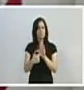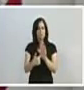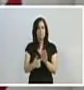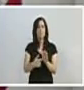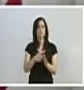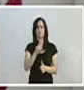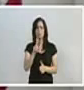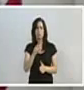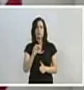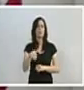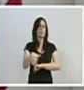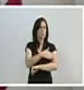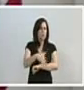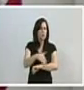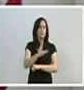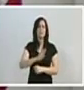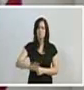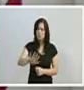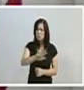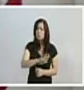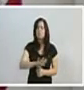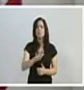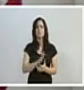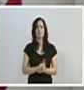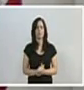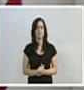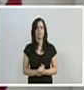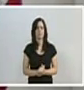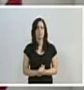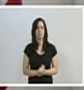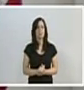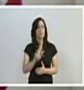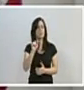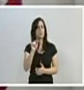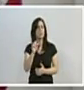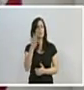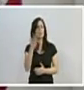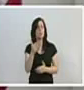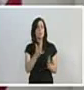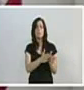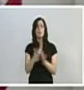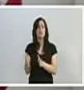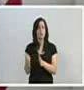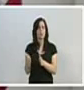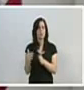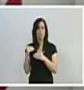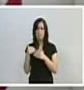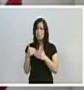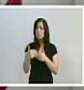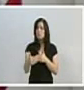Inês Radavelli. Tá? E o que aconteceu nesse tempo, vereador Marcos da